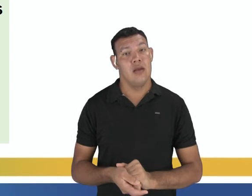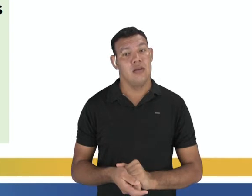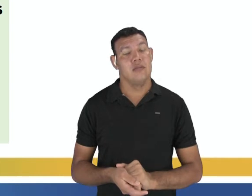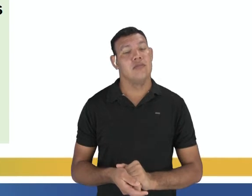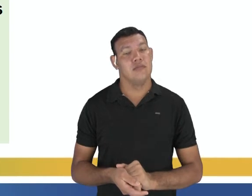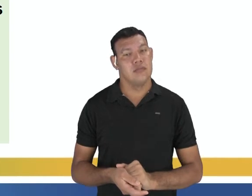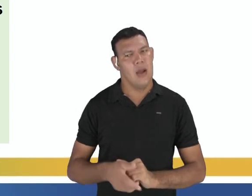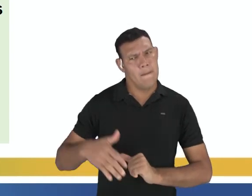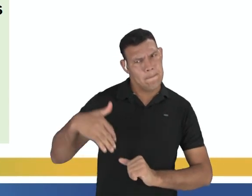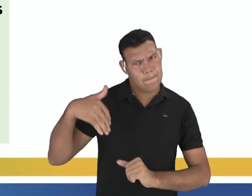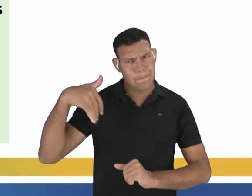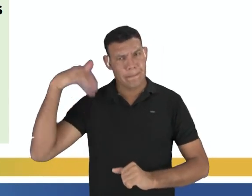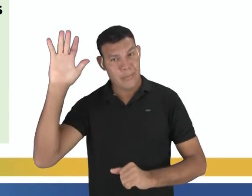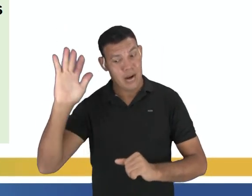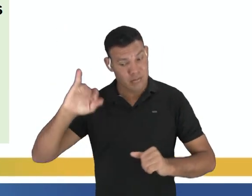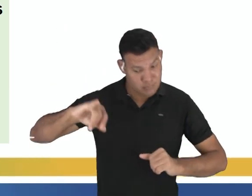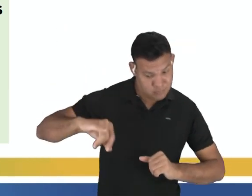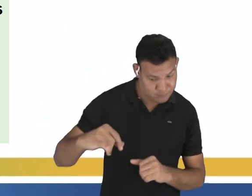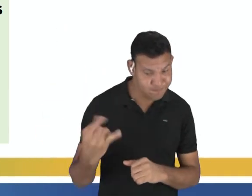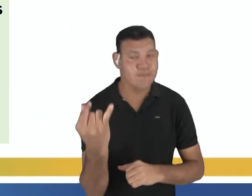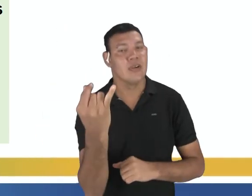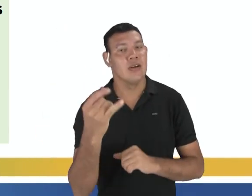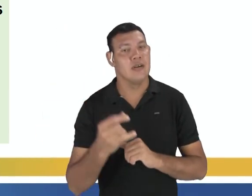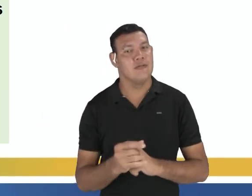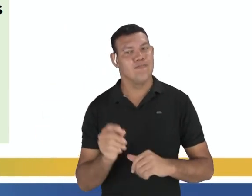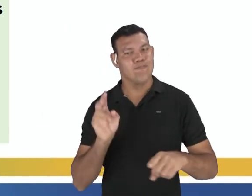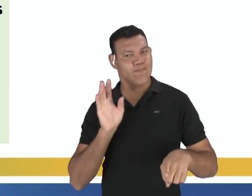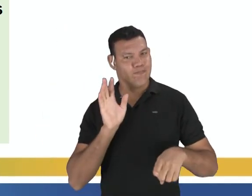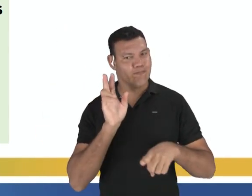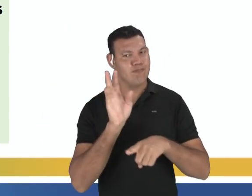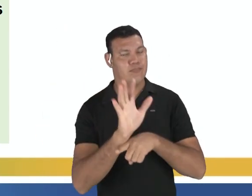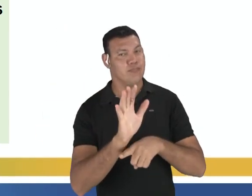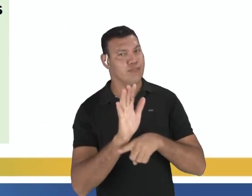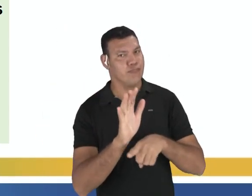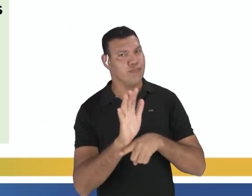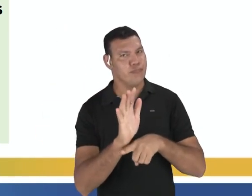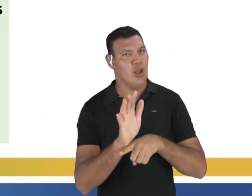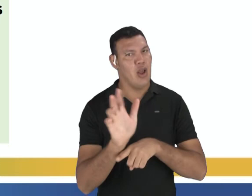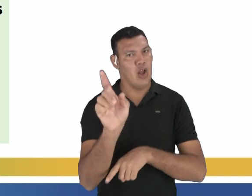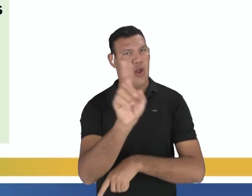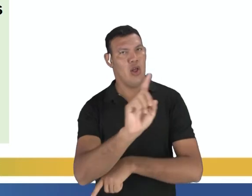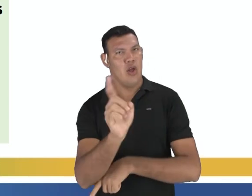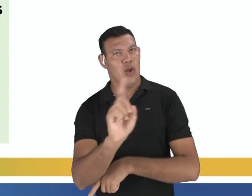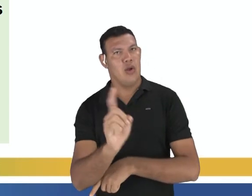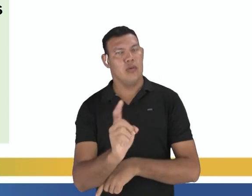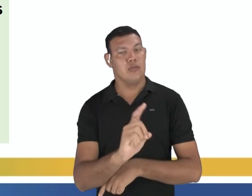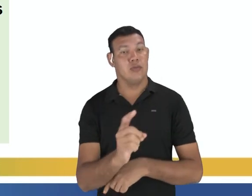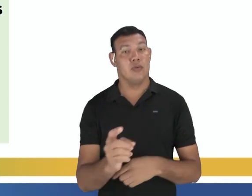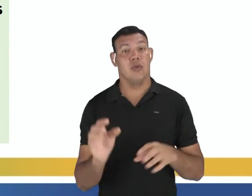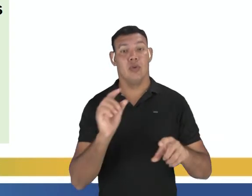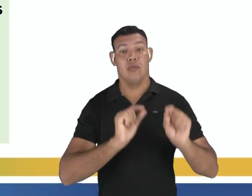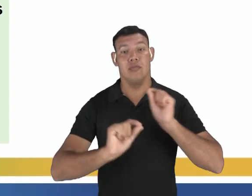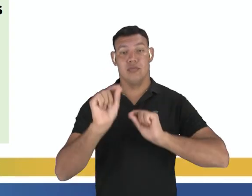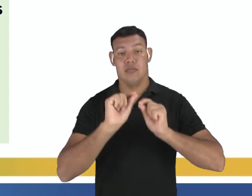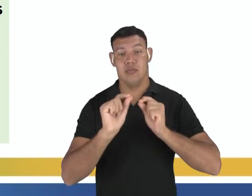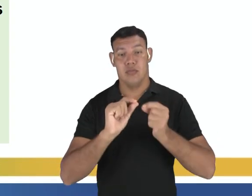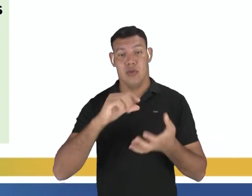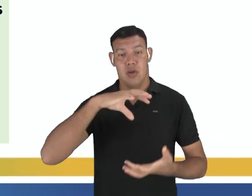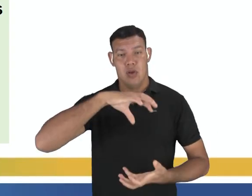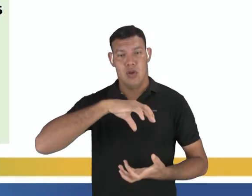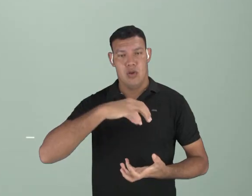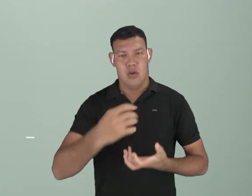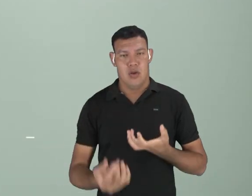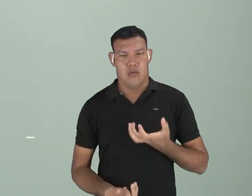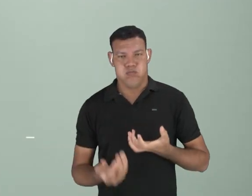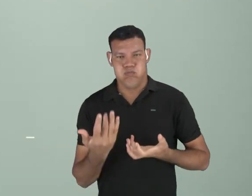que uma das maiores vantagens da energia nuclear é que ela não contribui para o efeito estufa global, ou seja, uma